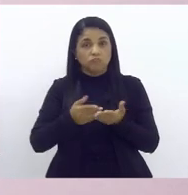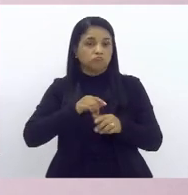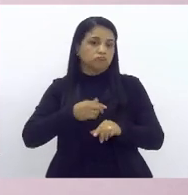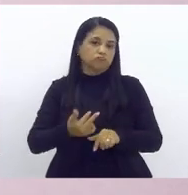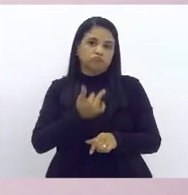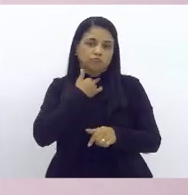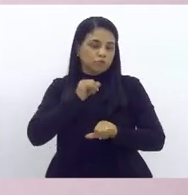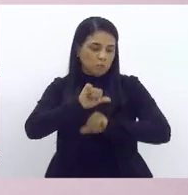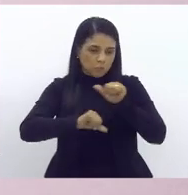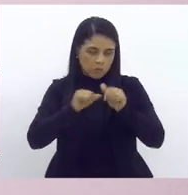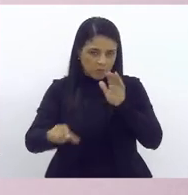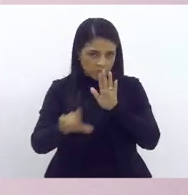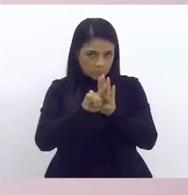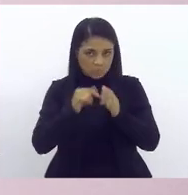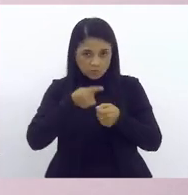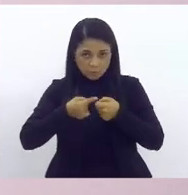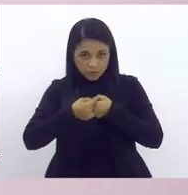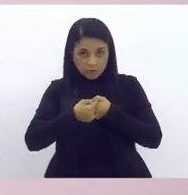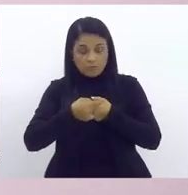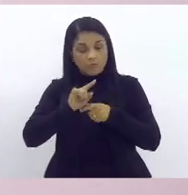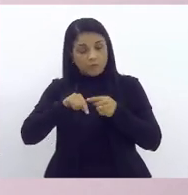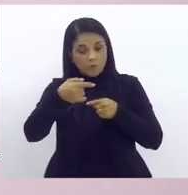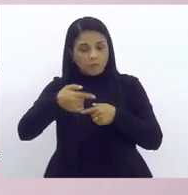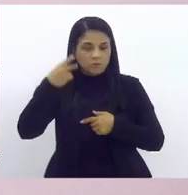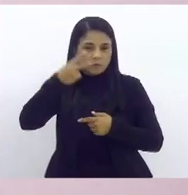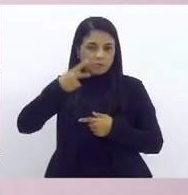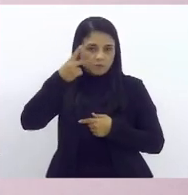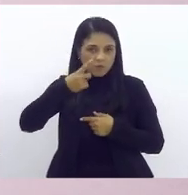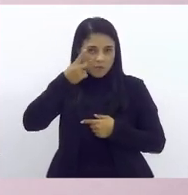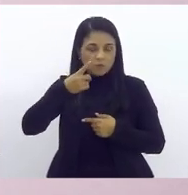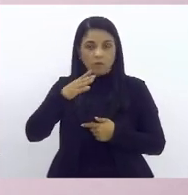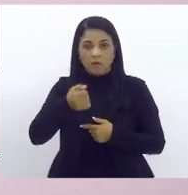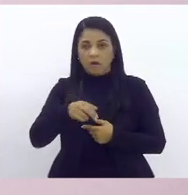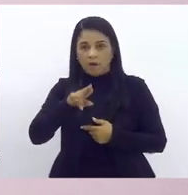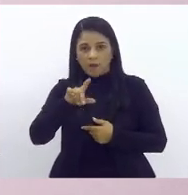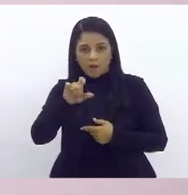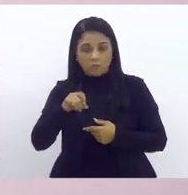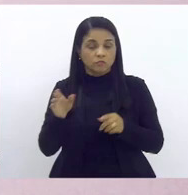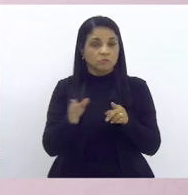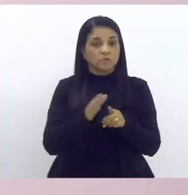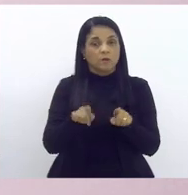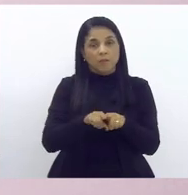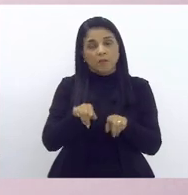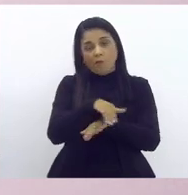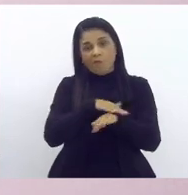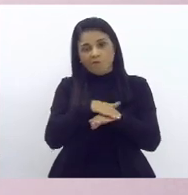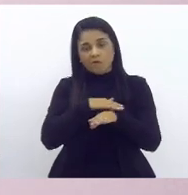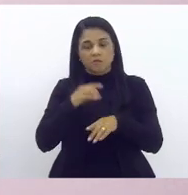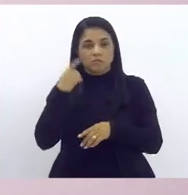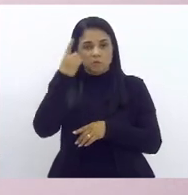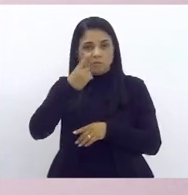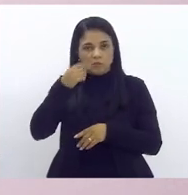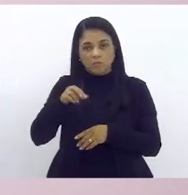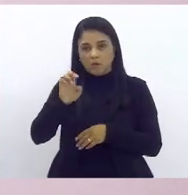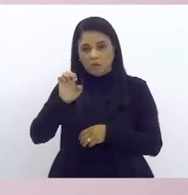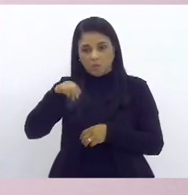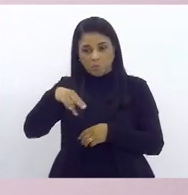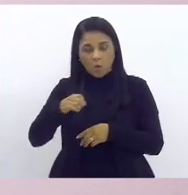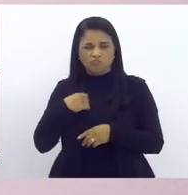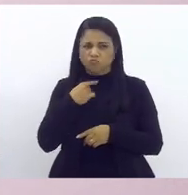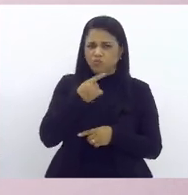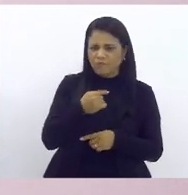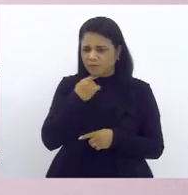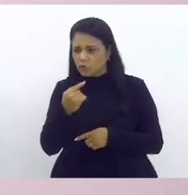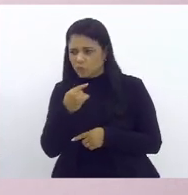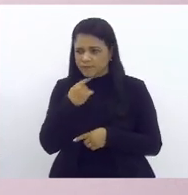a legislação dos municípios, e isso, depois da fala do deputado Carlos, uma conversa com o deputado Raimon, me fez colocar isso em dúvida, e